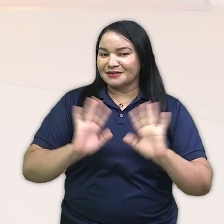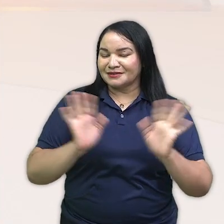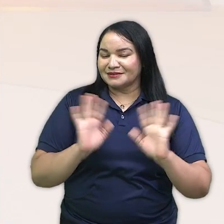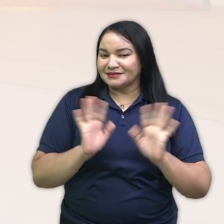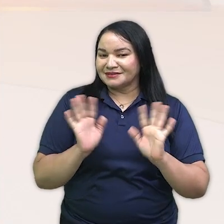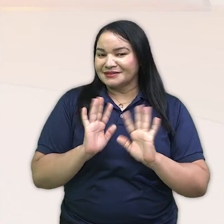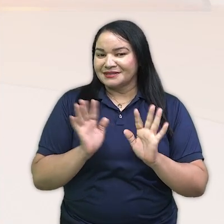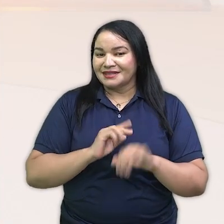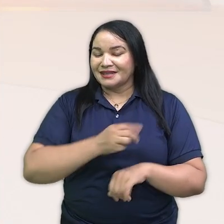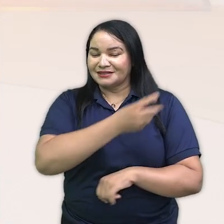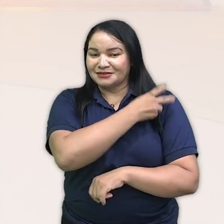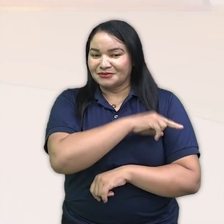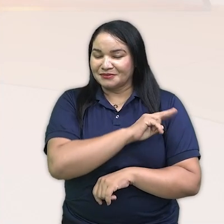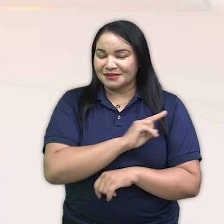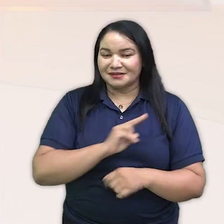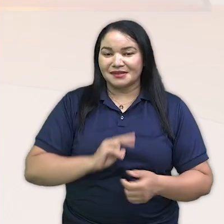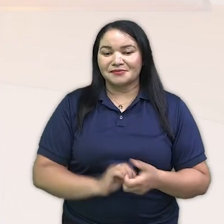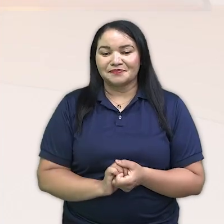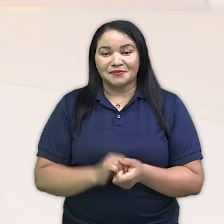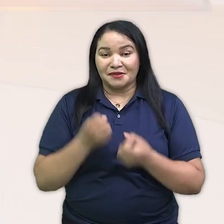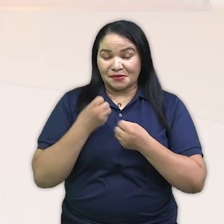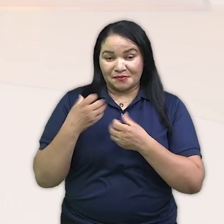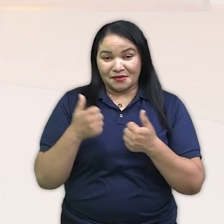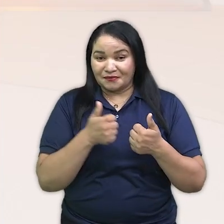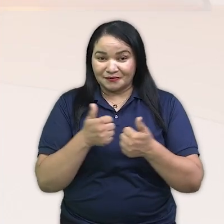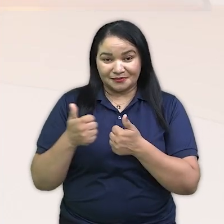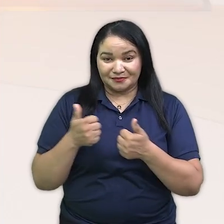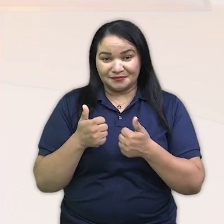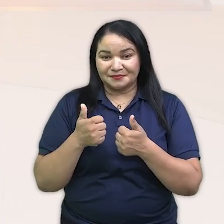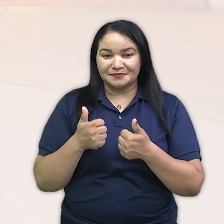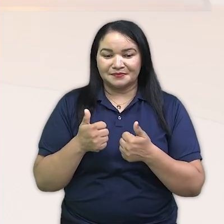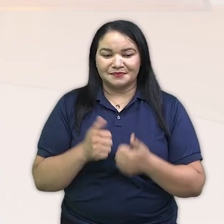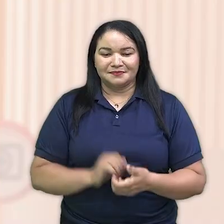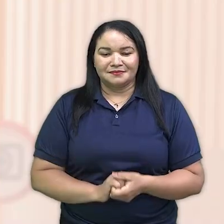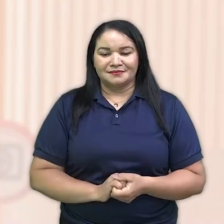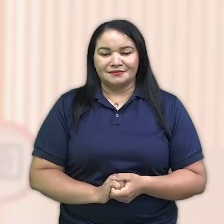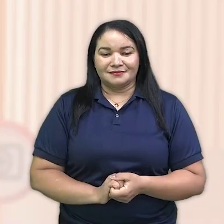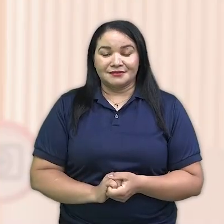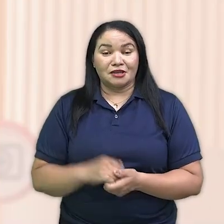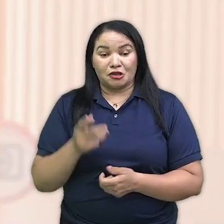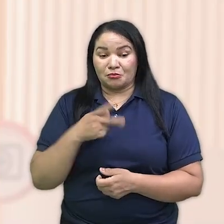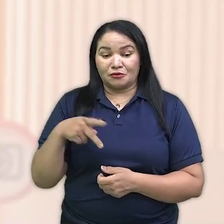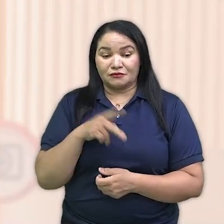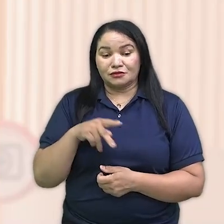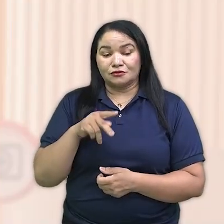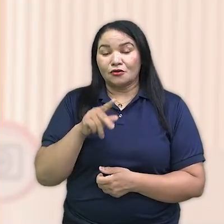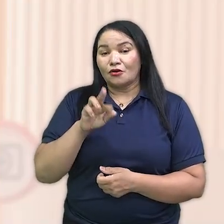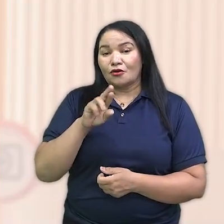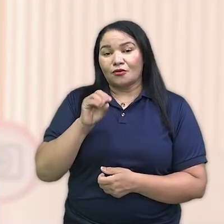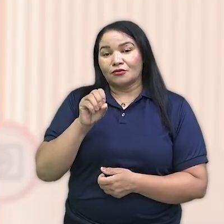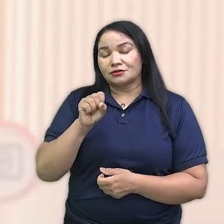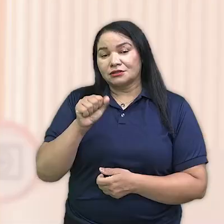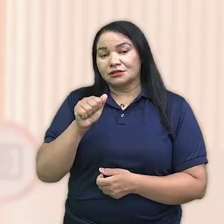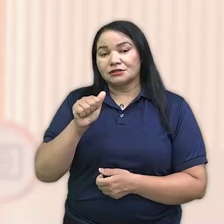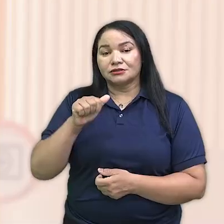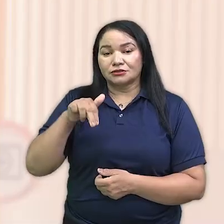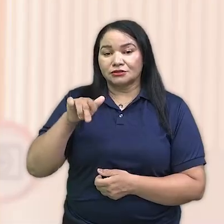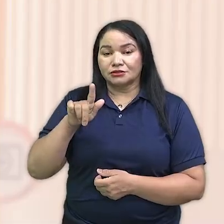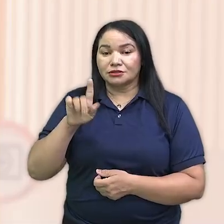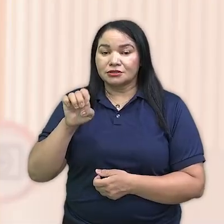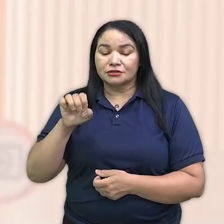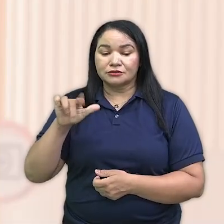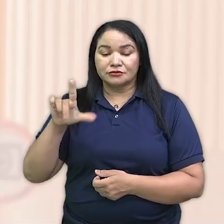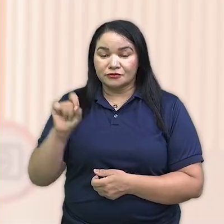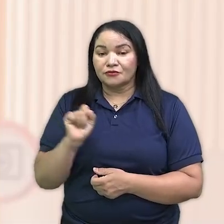Olá, segunda série do ensino médio. Tudo bem com vocês? Eu sou o professor Rosângelo Assis,